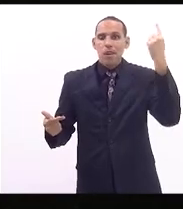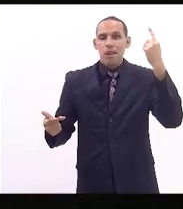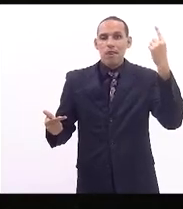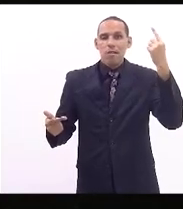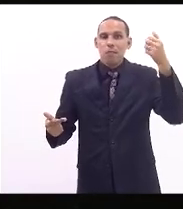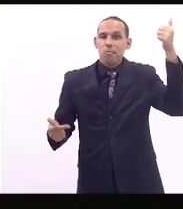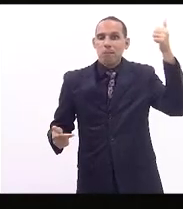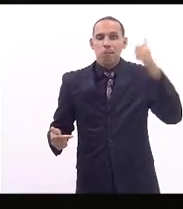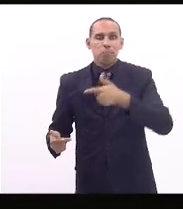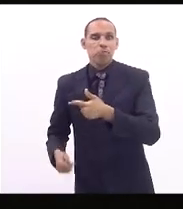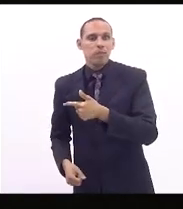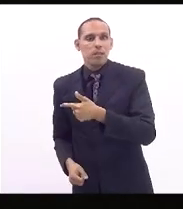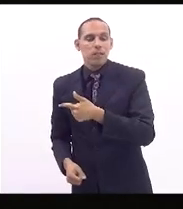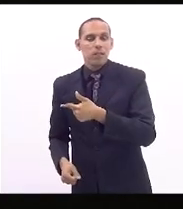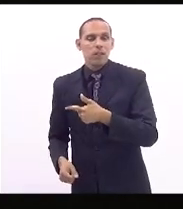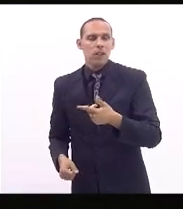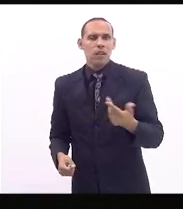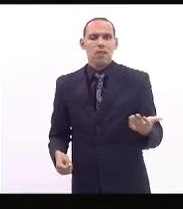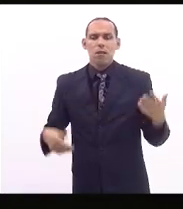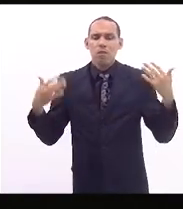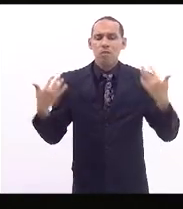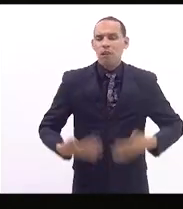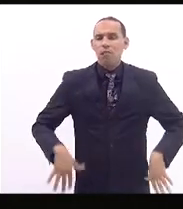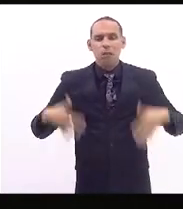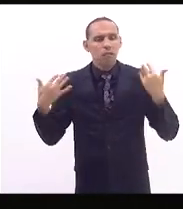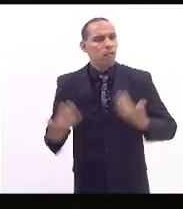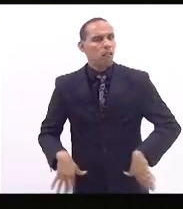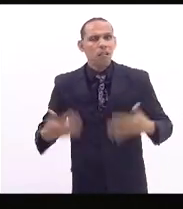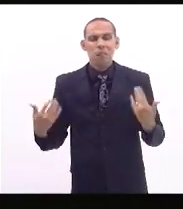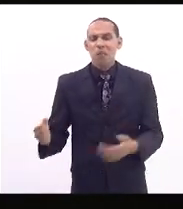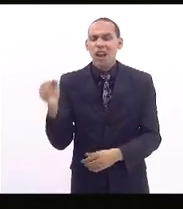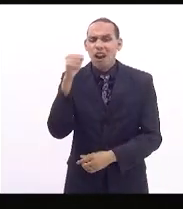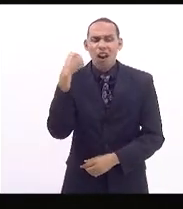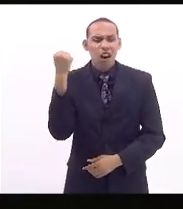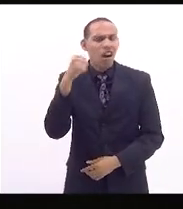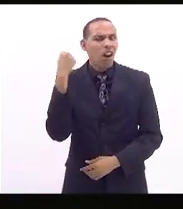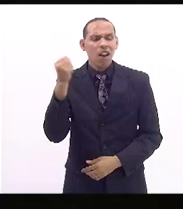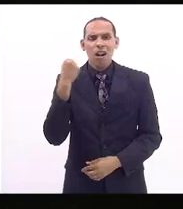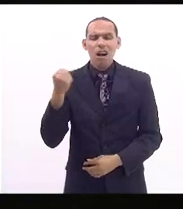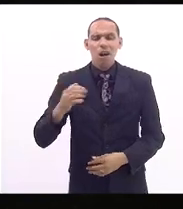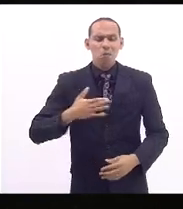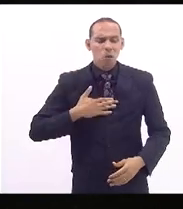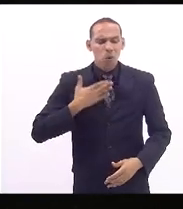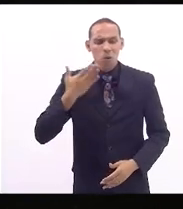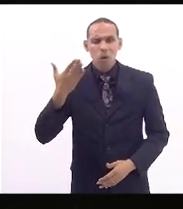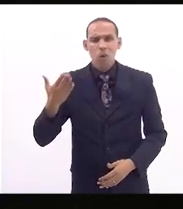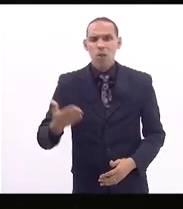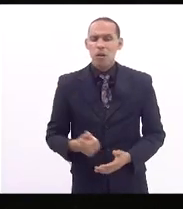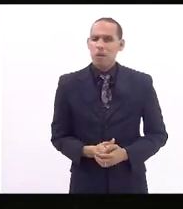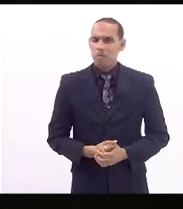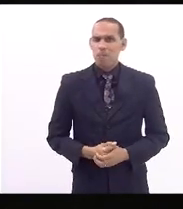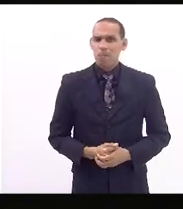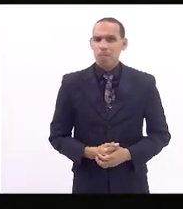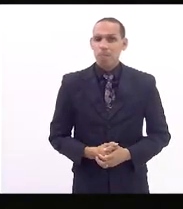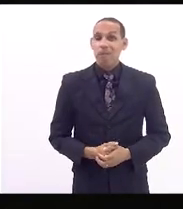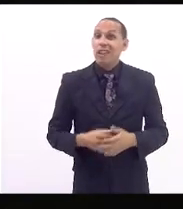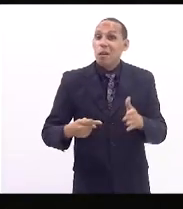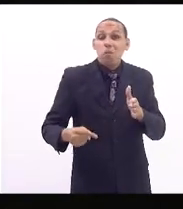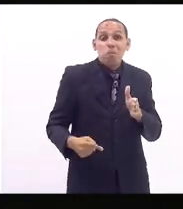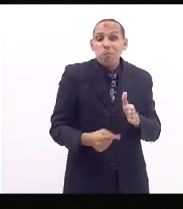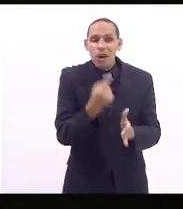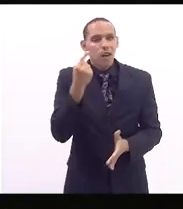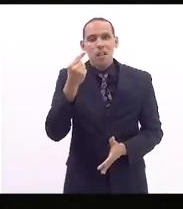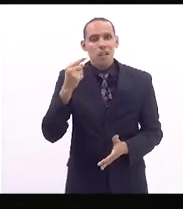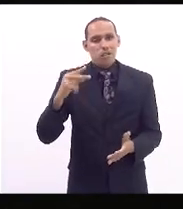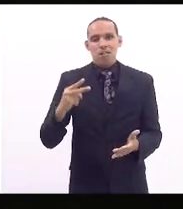veja Isso é desesperador isso é grave isso é assustador e é a primeira